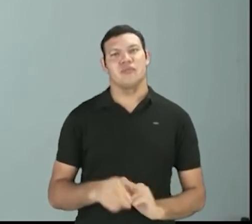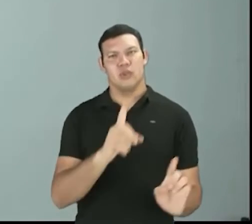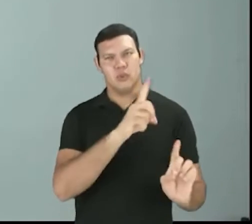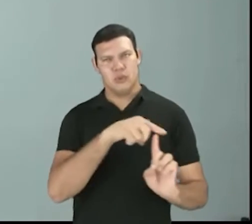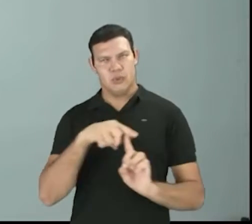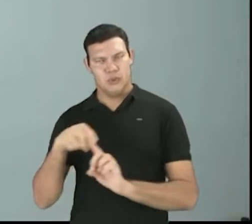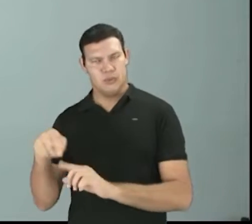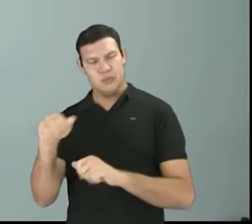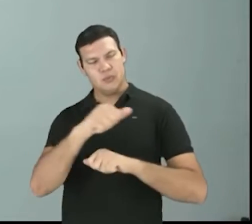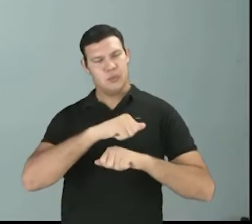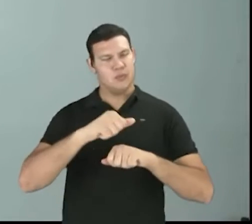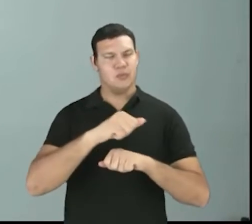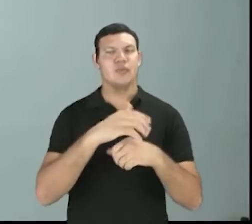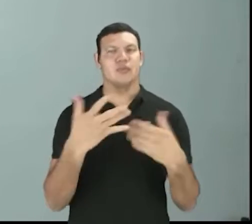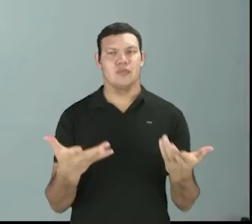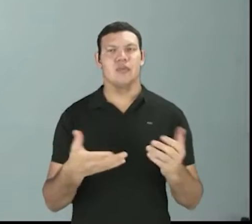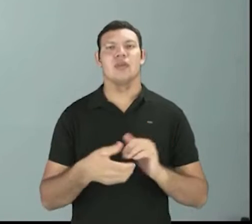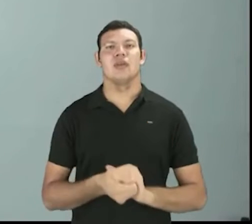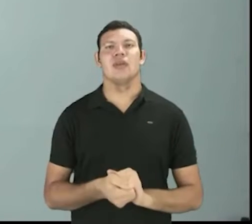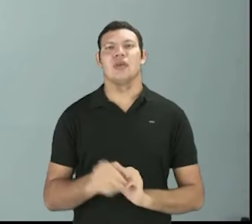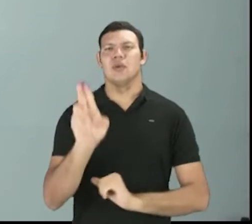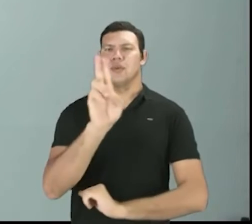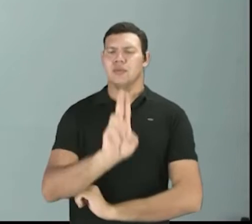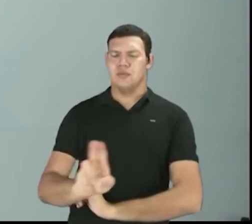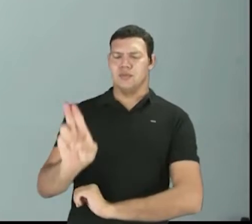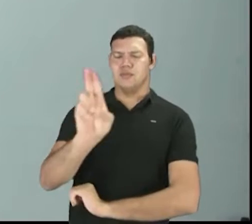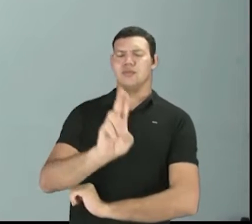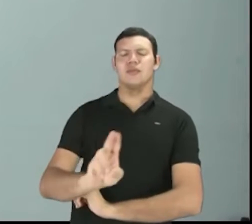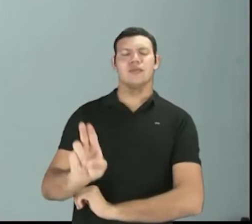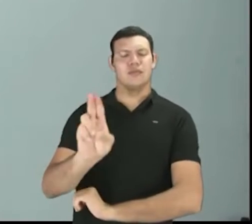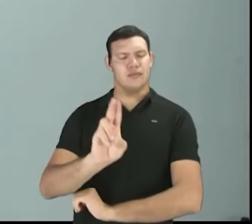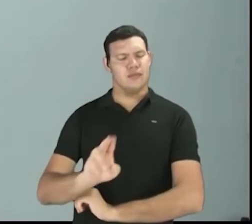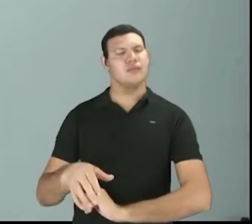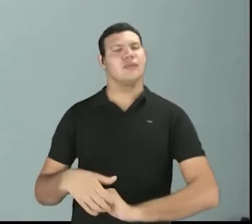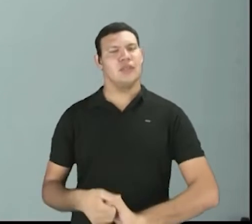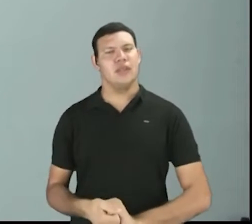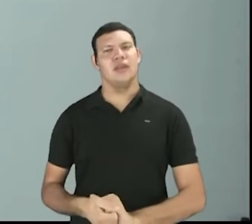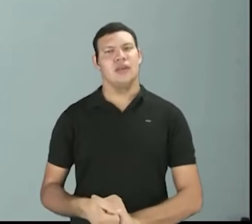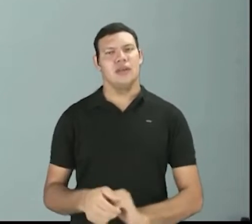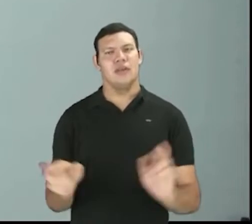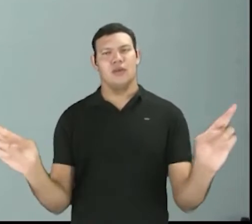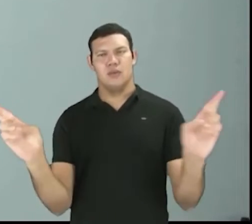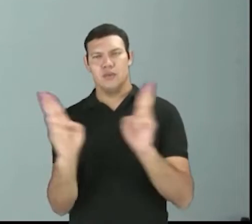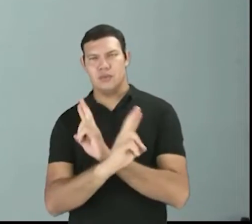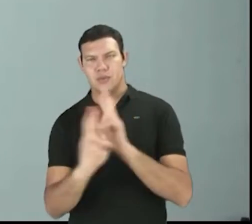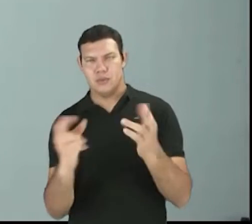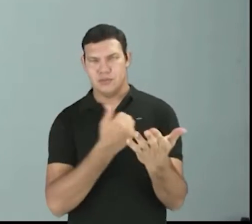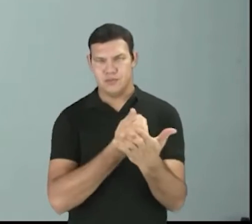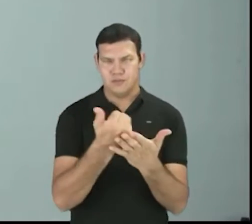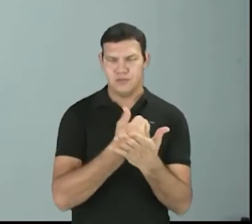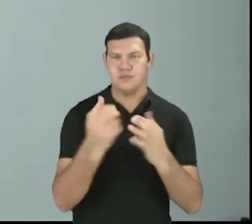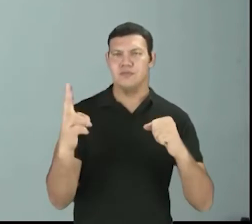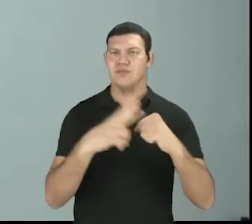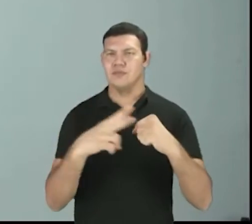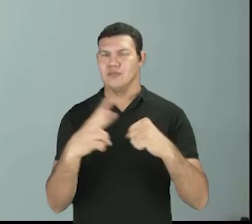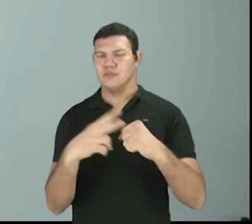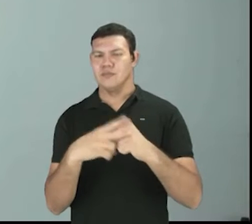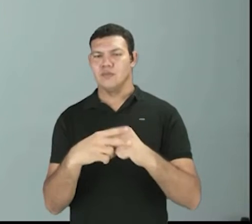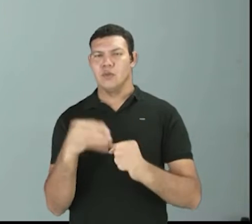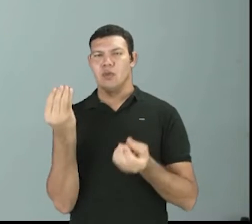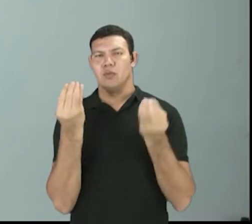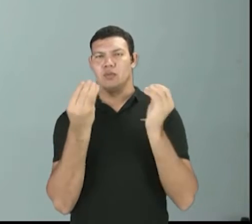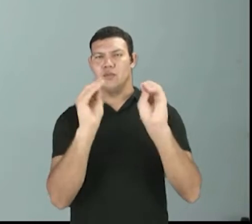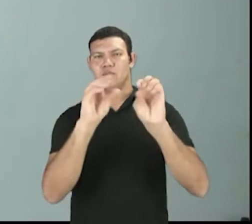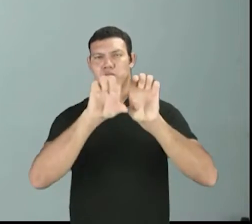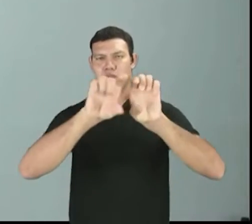advérbios. E esses a gente utiliza muito quando a gente se refere à ação do verbo dentro da oração